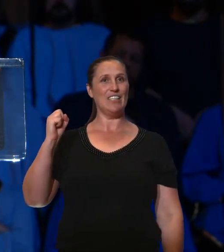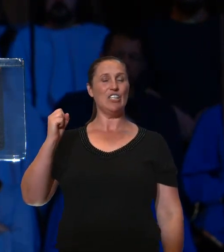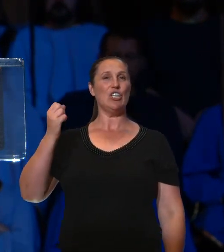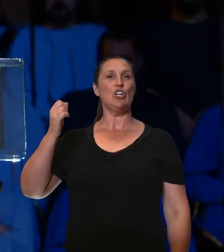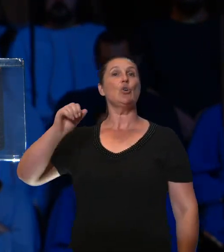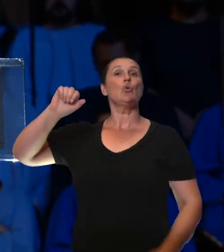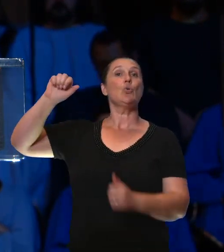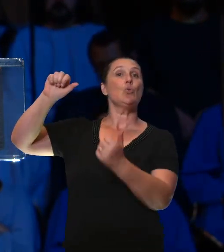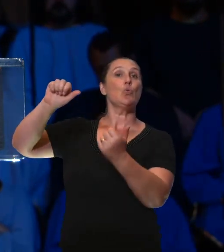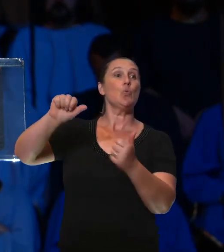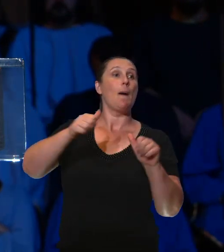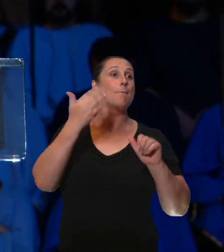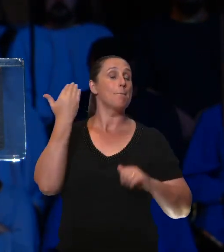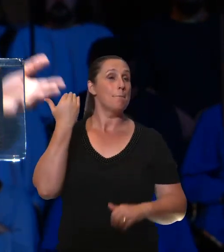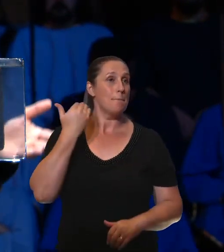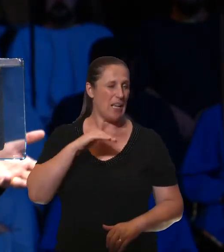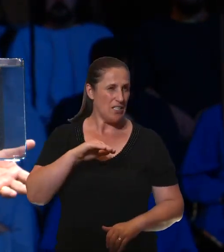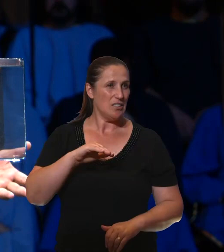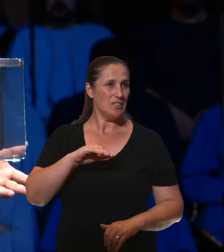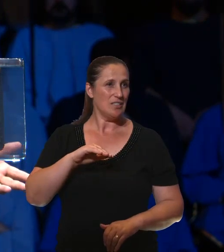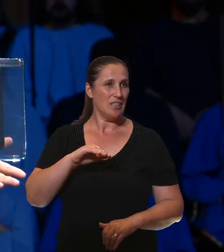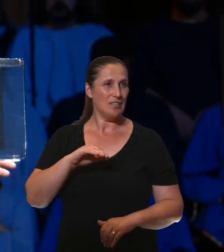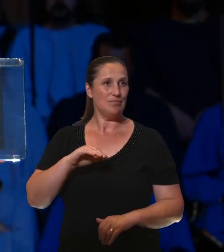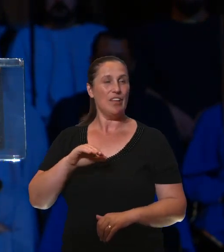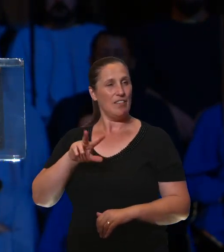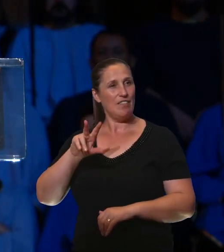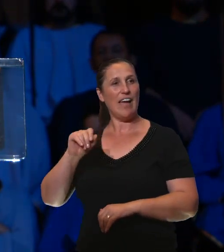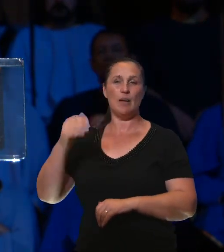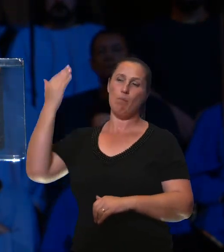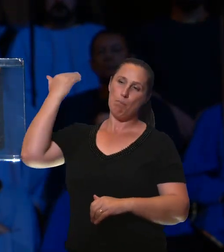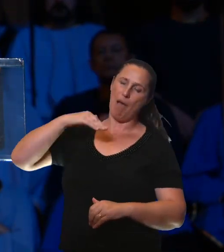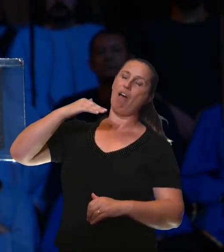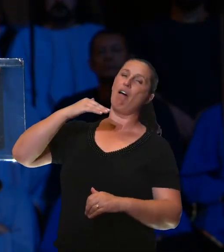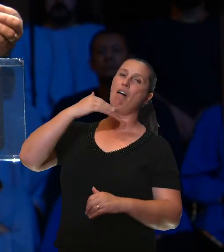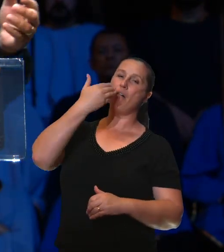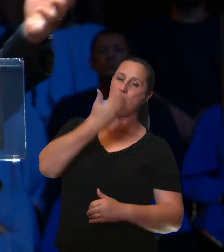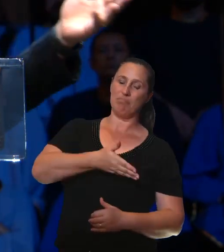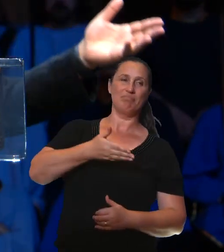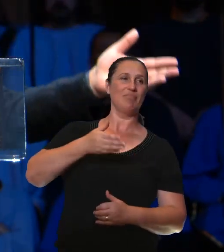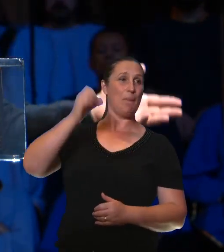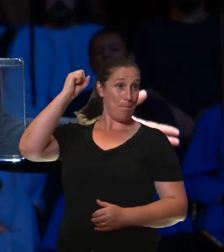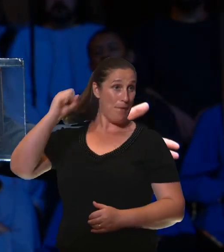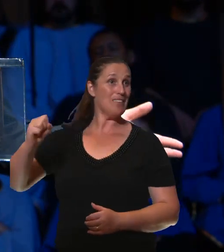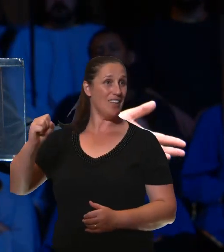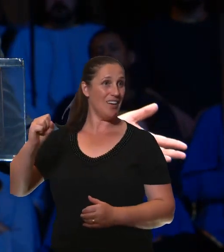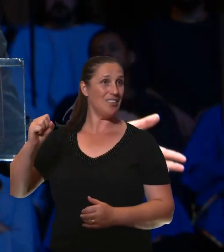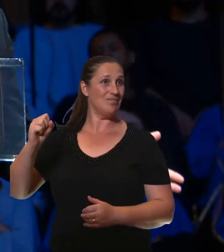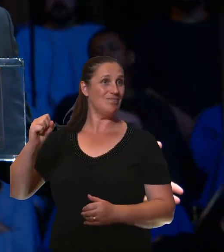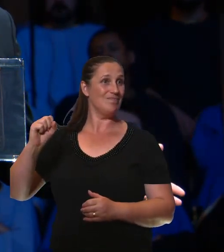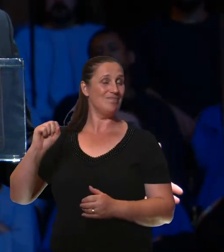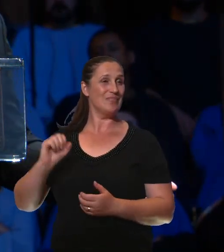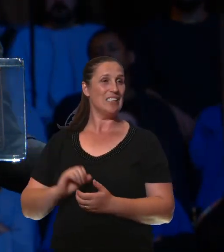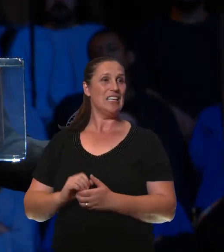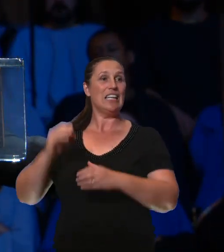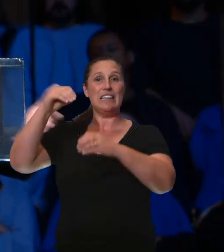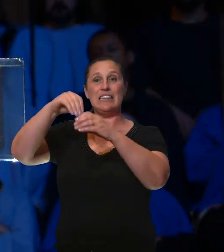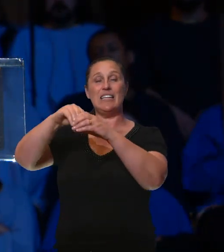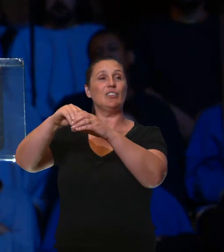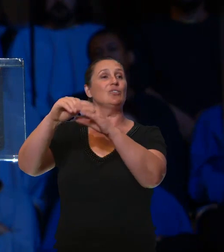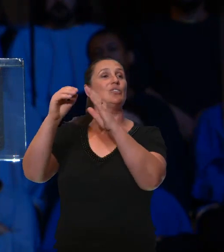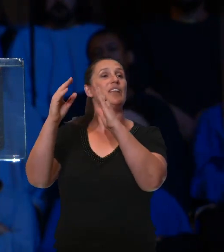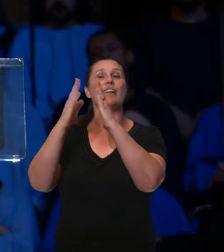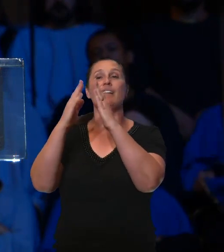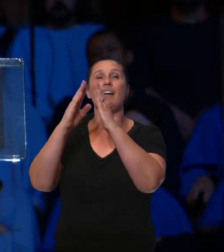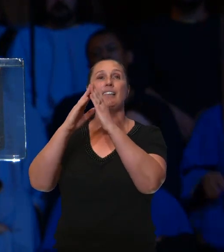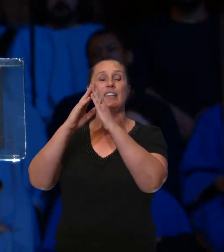decapitado. João, o Batista, havia sido assassinado na casa de Herodes.